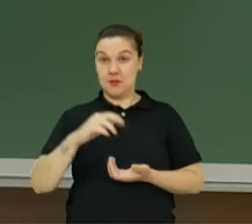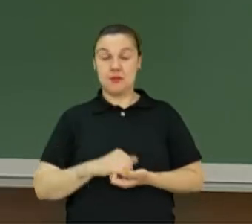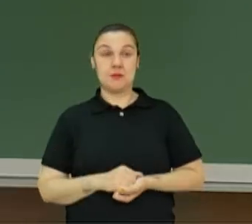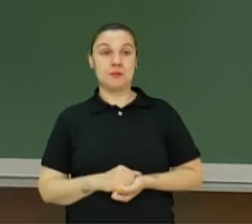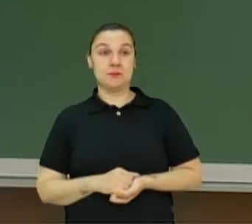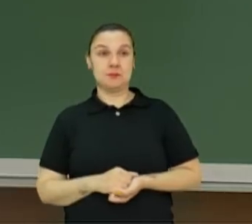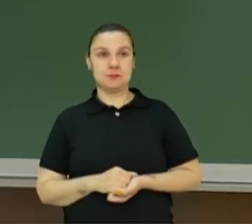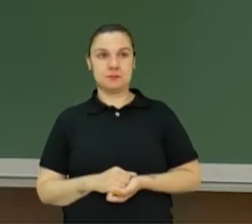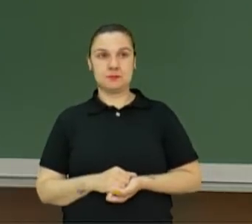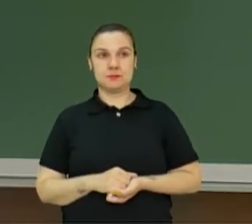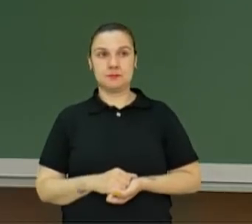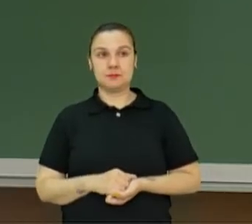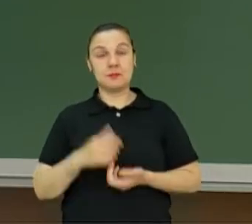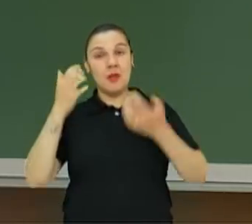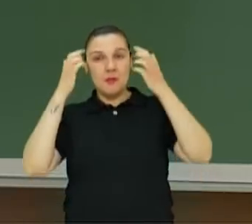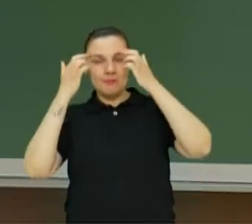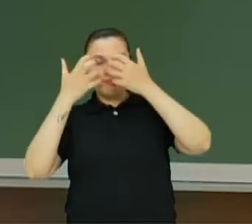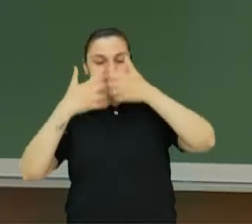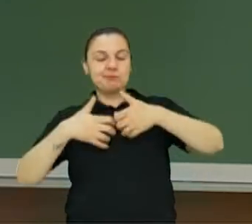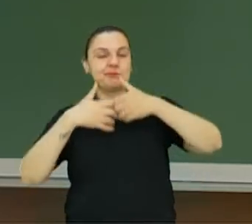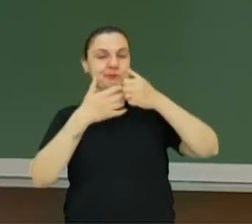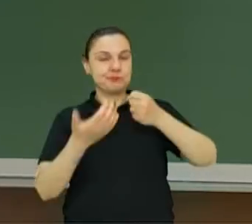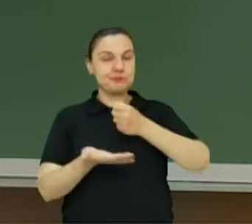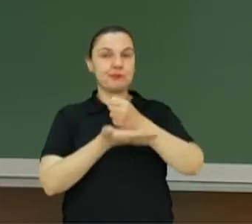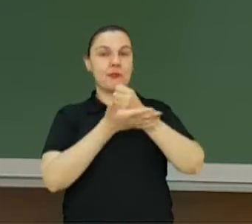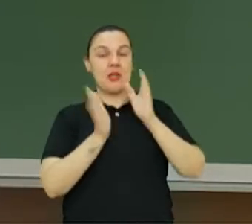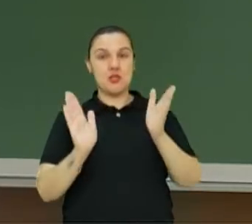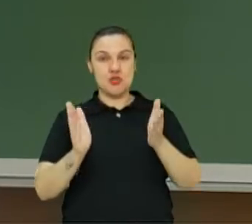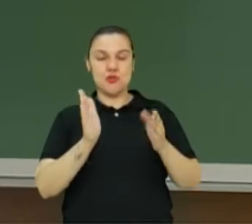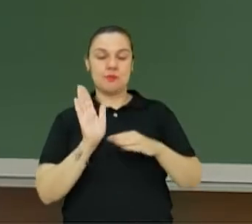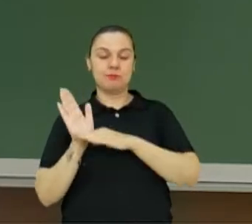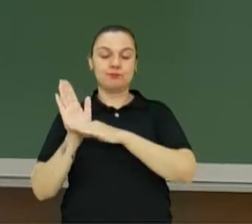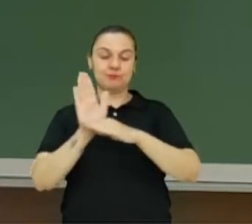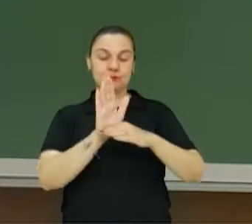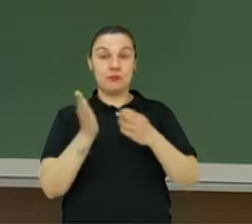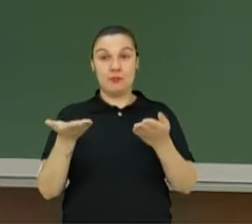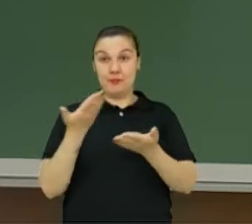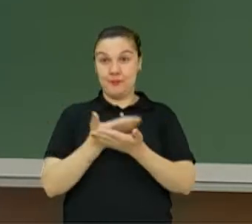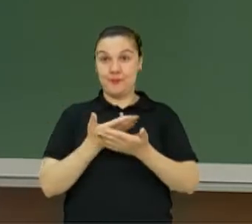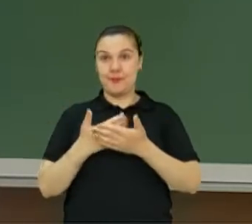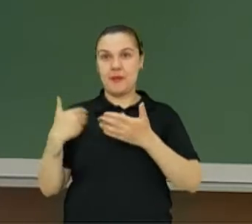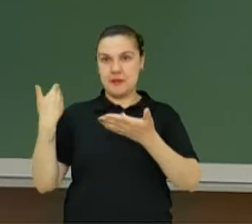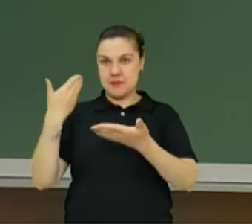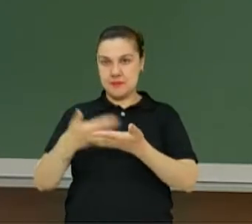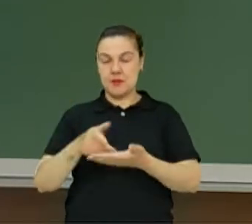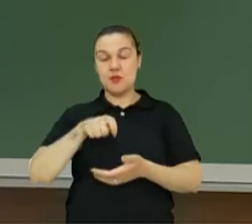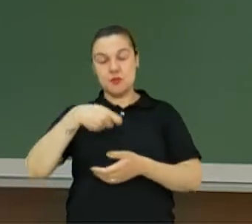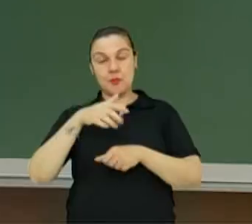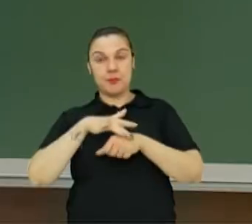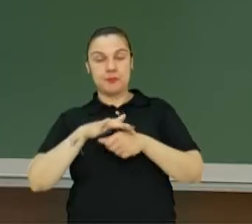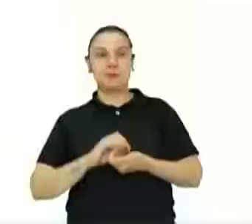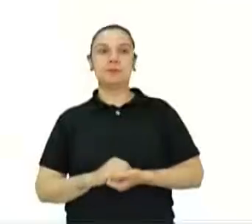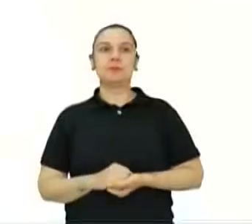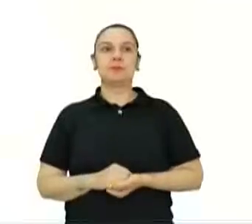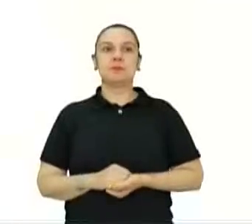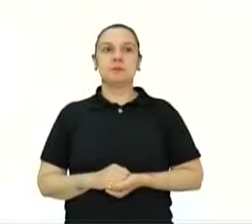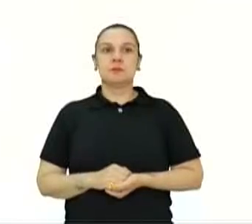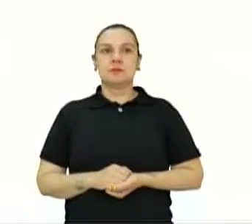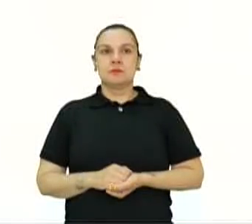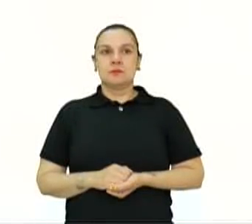Uma questão aqui para você pensar com base, né, no que nós falamos ao longo dessas aulas sobre doenças. Olha